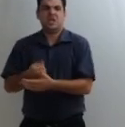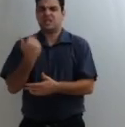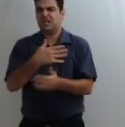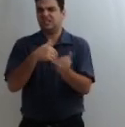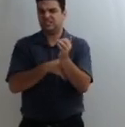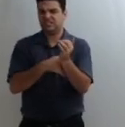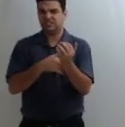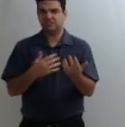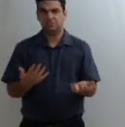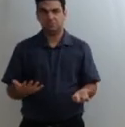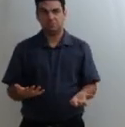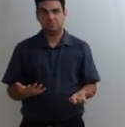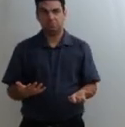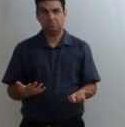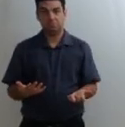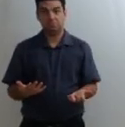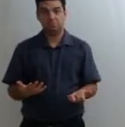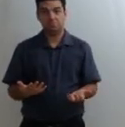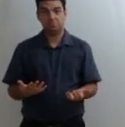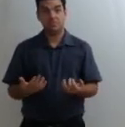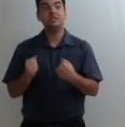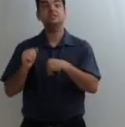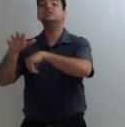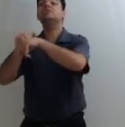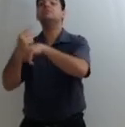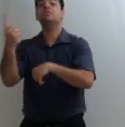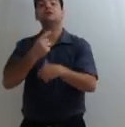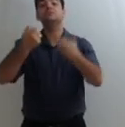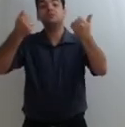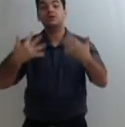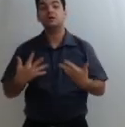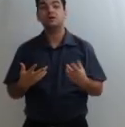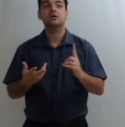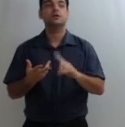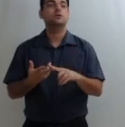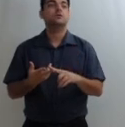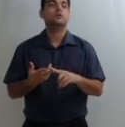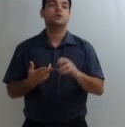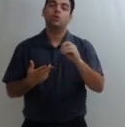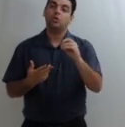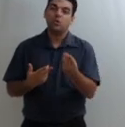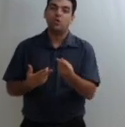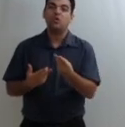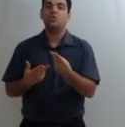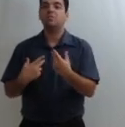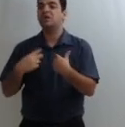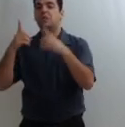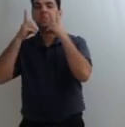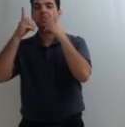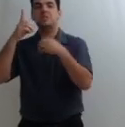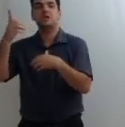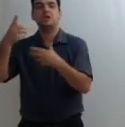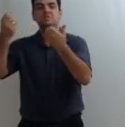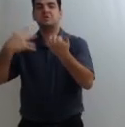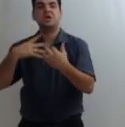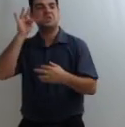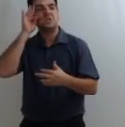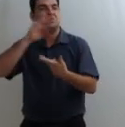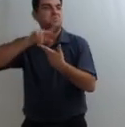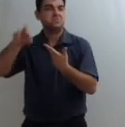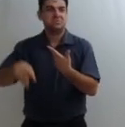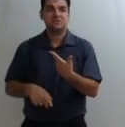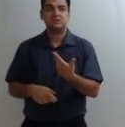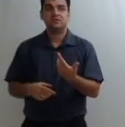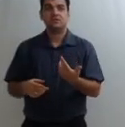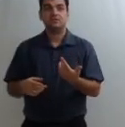então, intimar o réu para ser interrogado, intimá-lo para um reconhecimento formal, para uma reconstrução. Não há